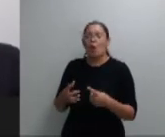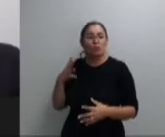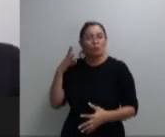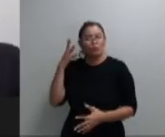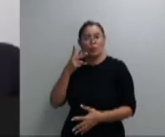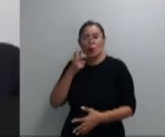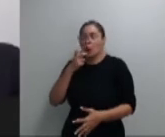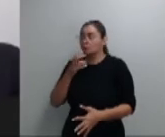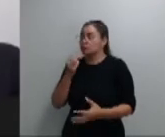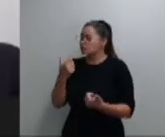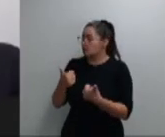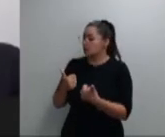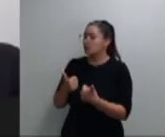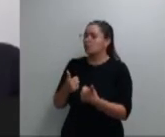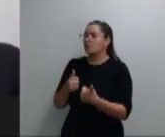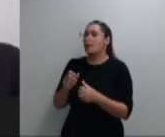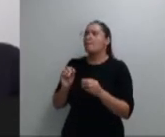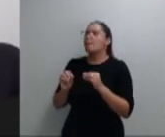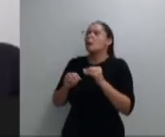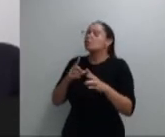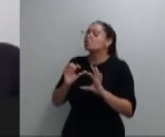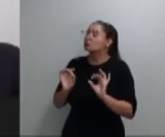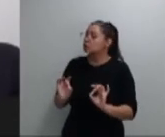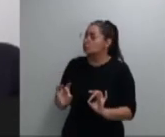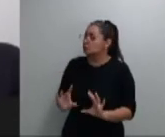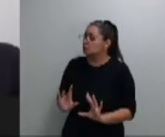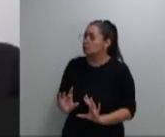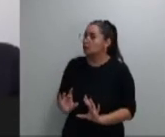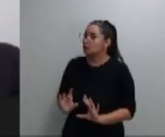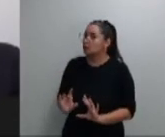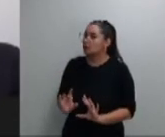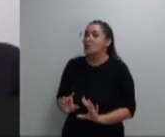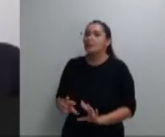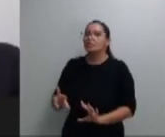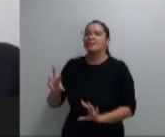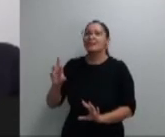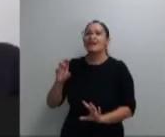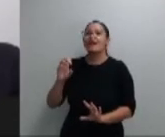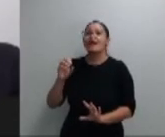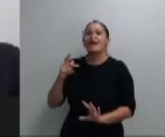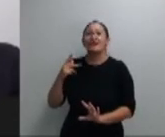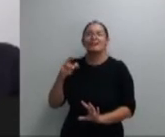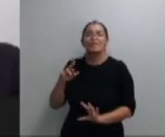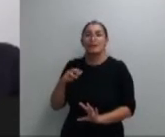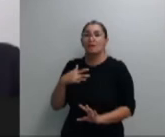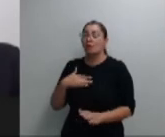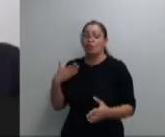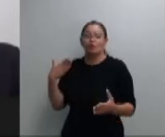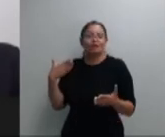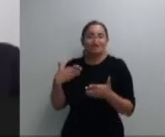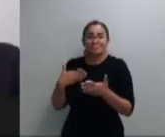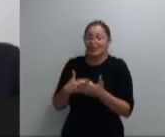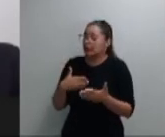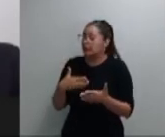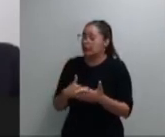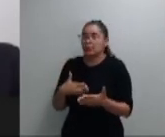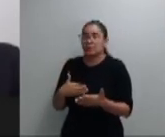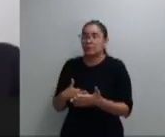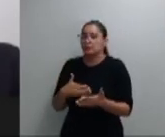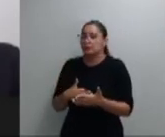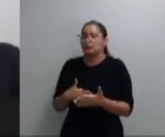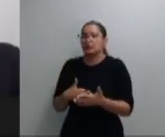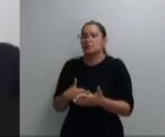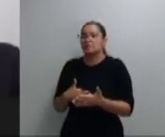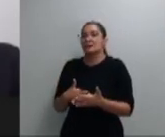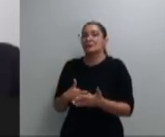de mérito só que temos uma situação esse resp foi inadmitido na origem na inadmissão